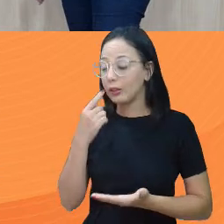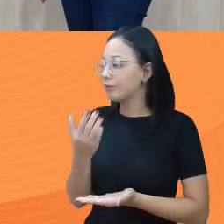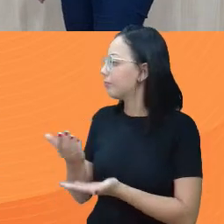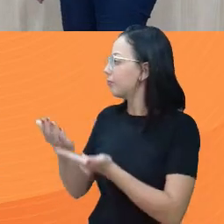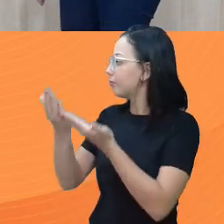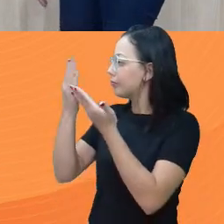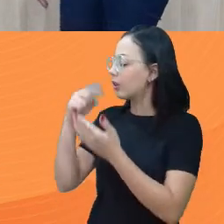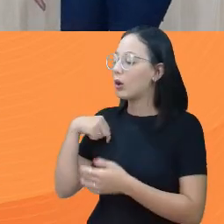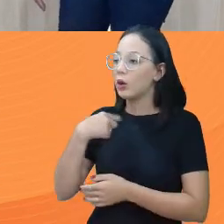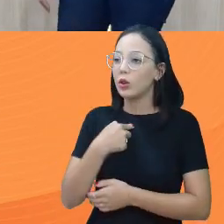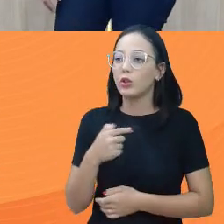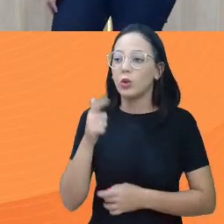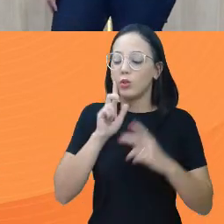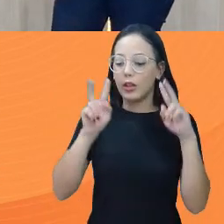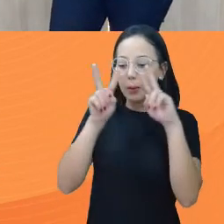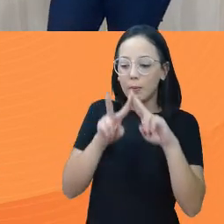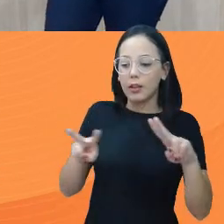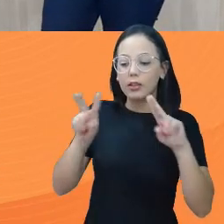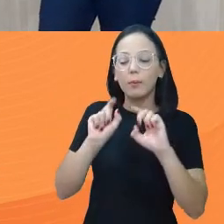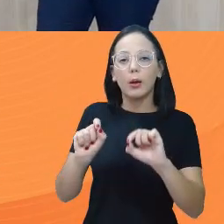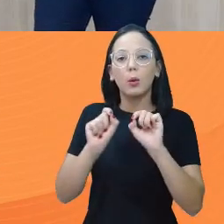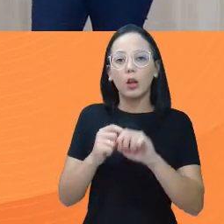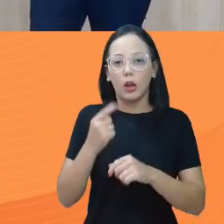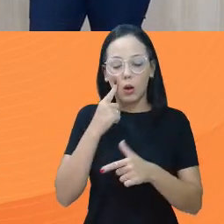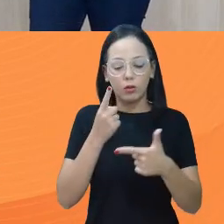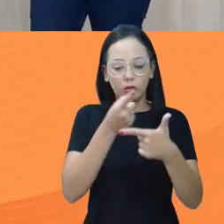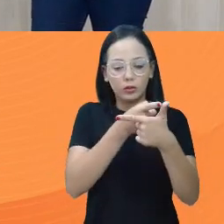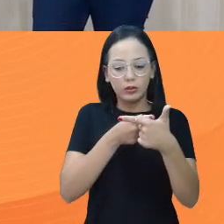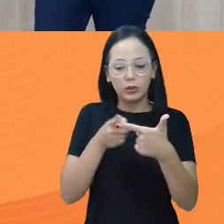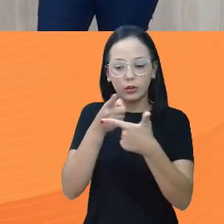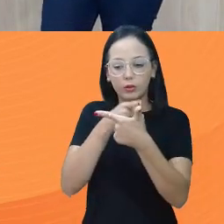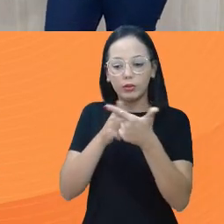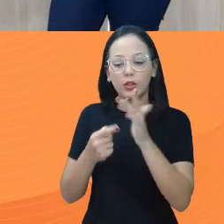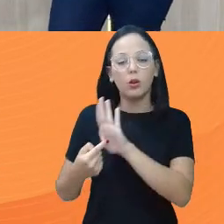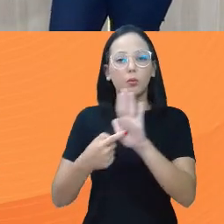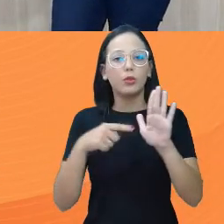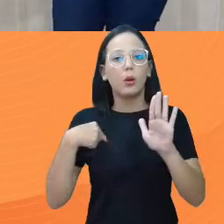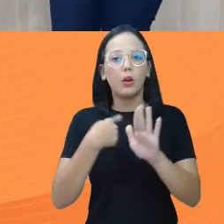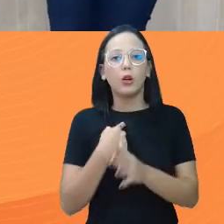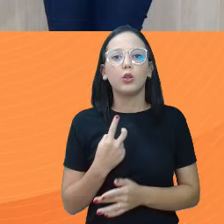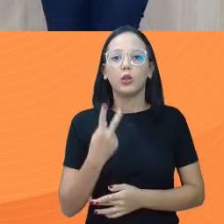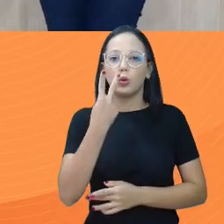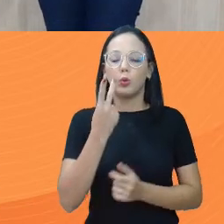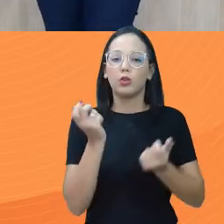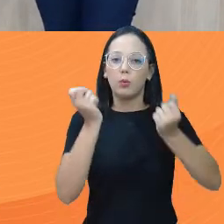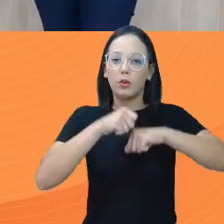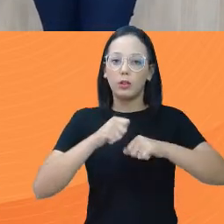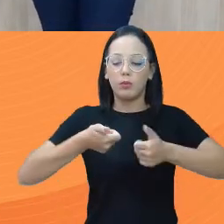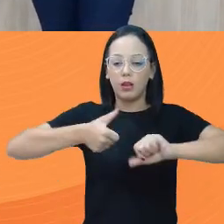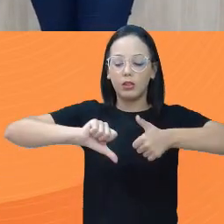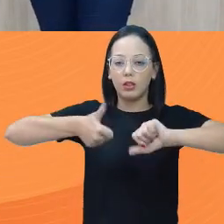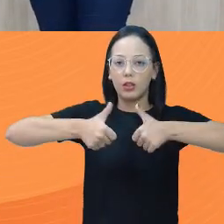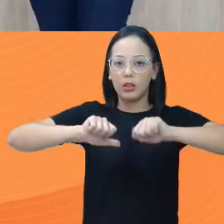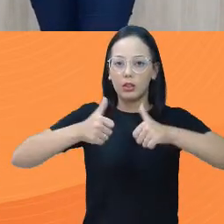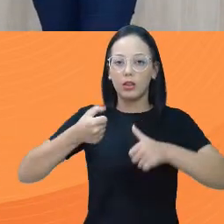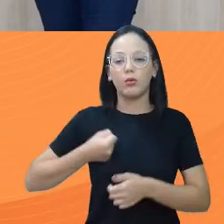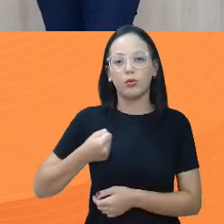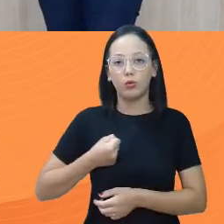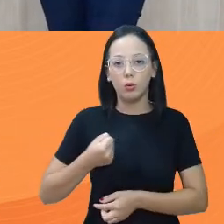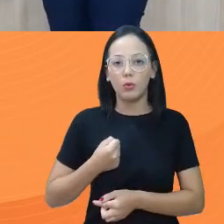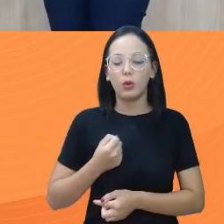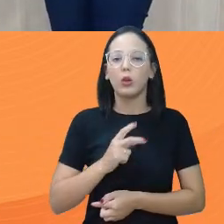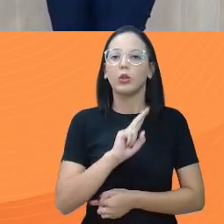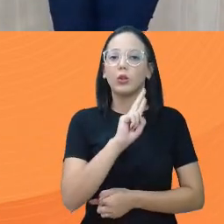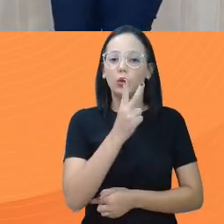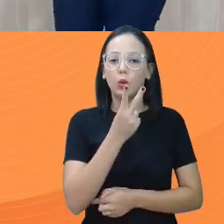Daí, a gente conseguiu observar que aquelas divisões trazem para a gente duas possibilidades de analisar valores de